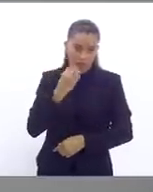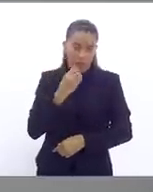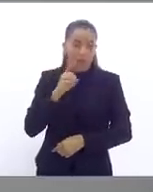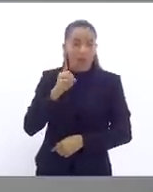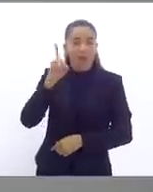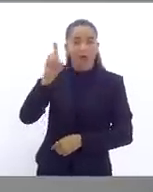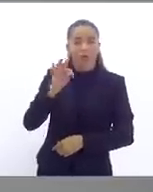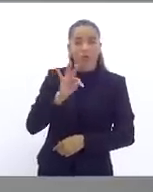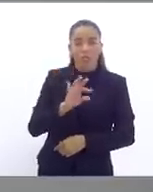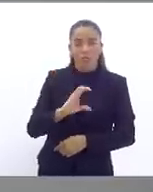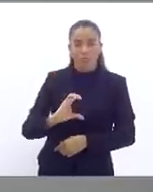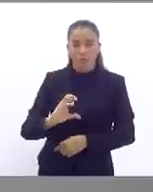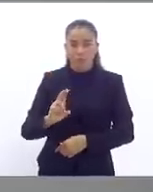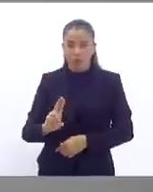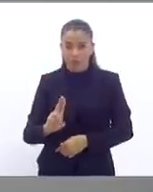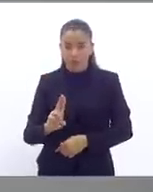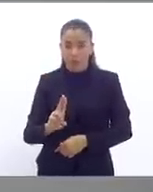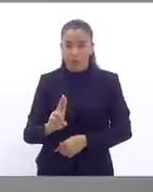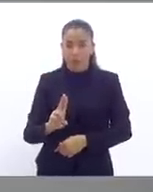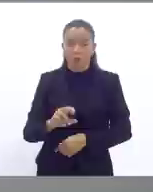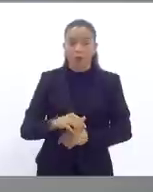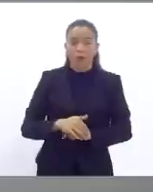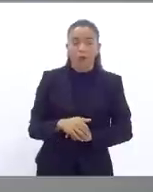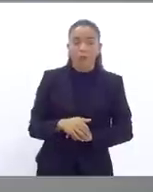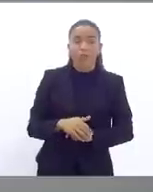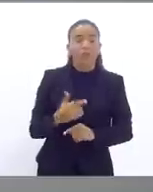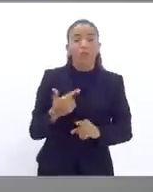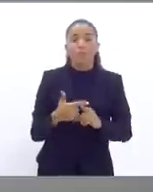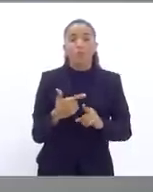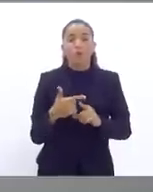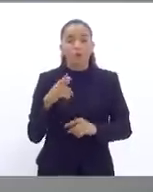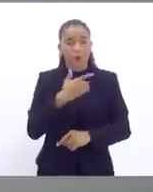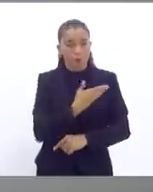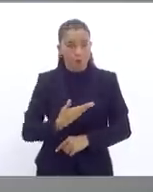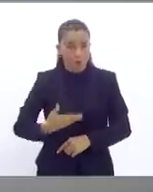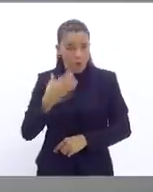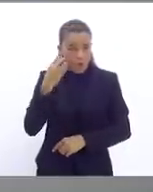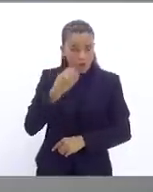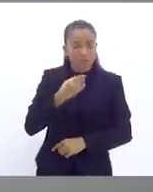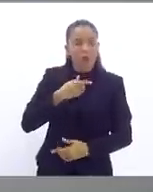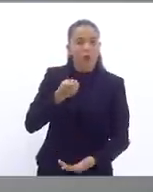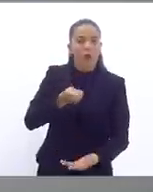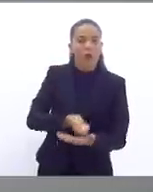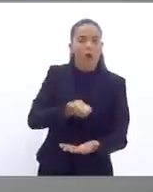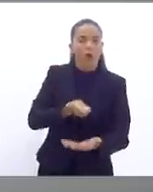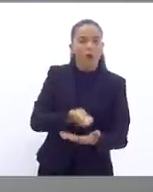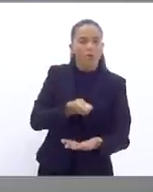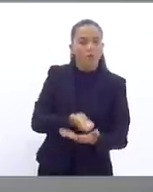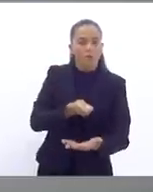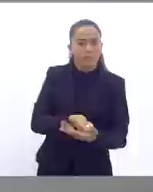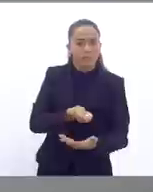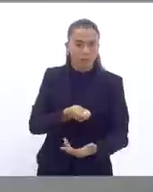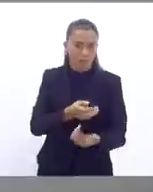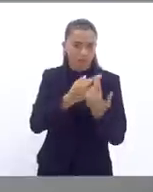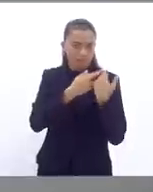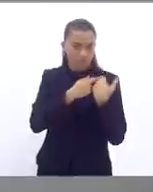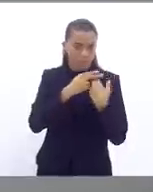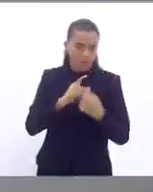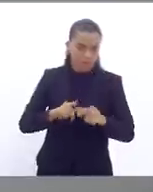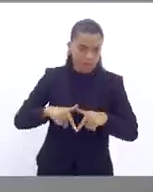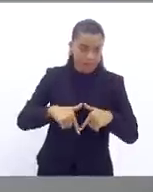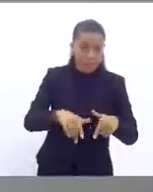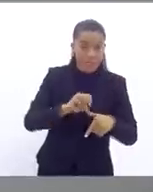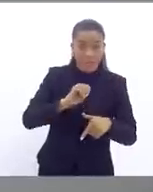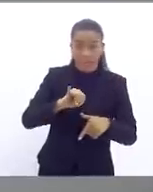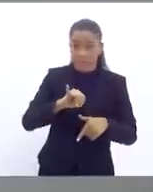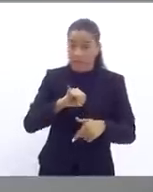Contas do Estado do Rio de Janeiro Exatamente porque ele teria obrigação de fazer e se não fizesse deveria